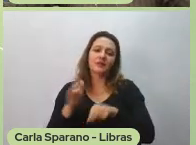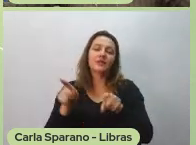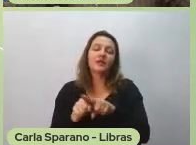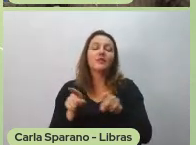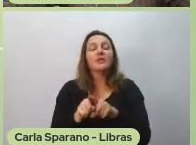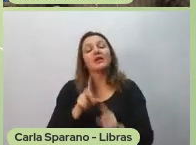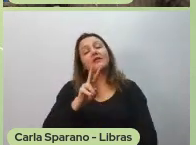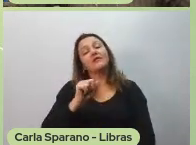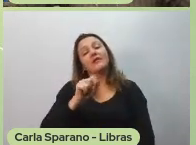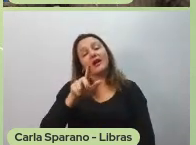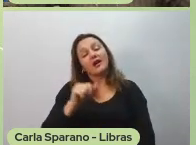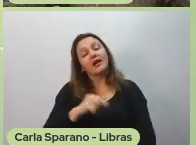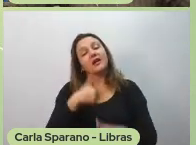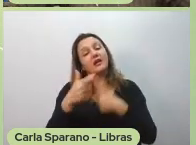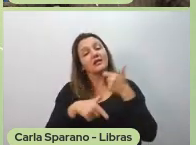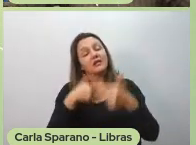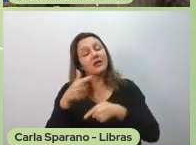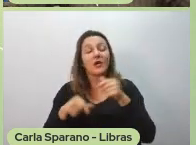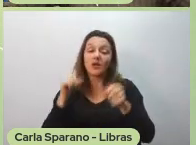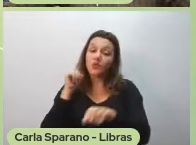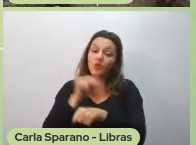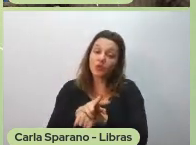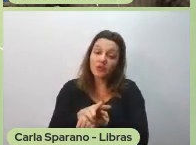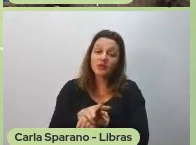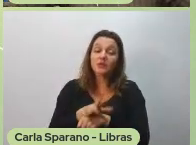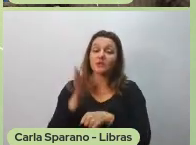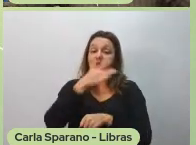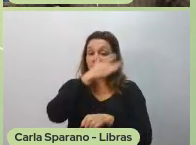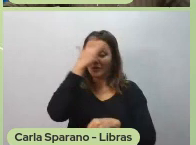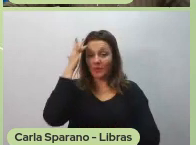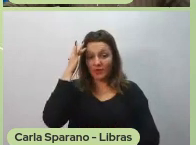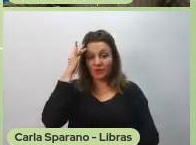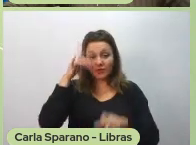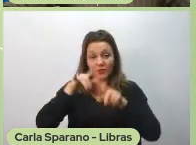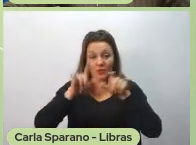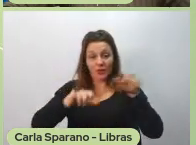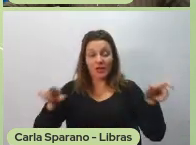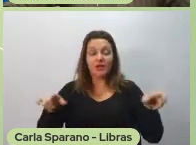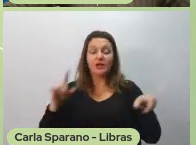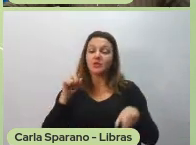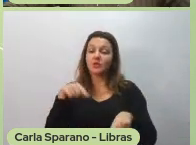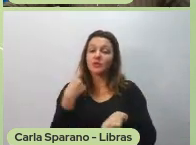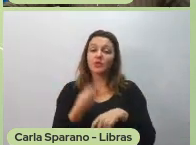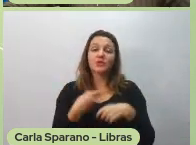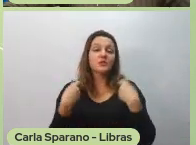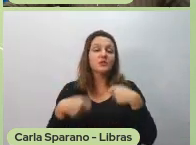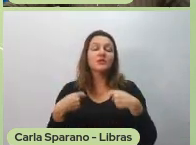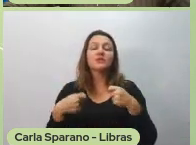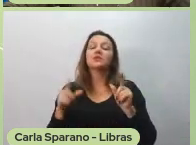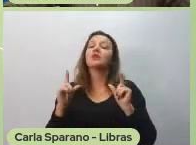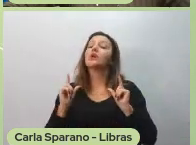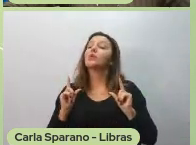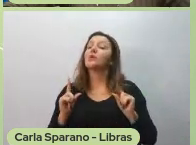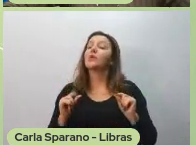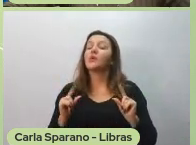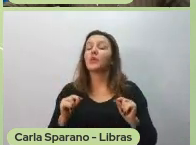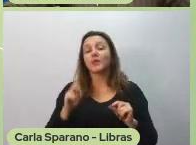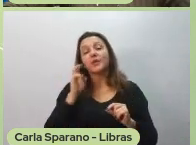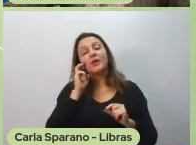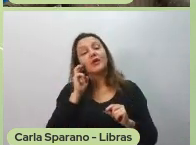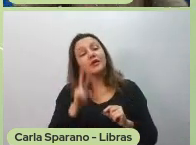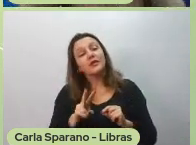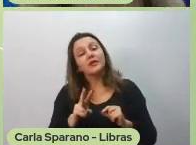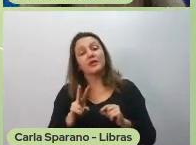para contratação dessas pessoas, nós precisamos olhar mais o que a gente chama dos